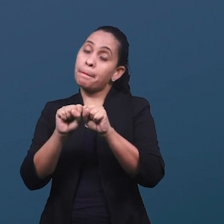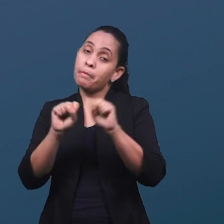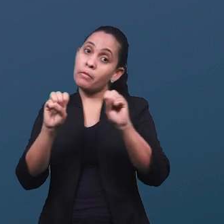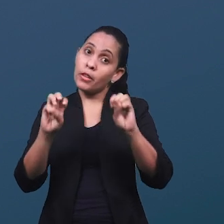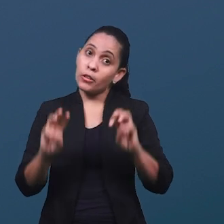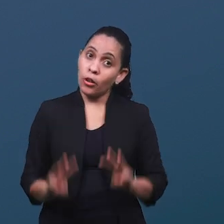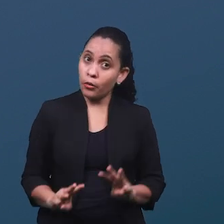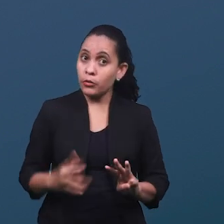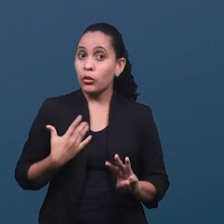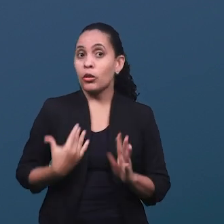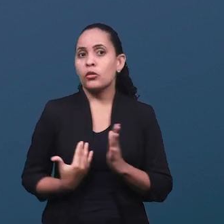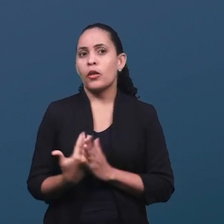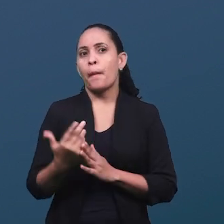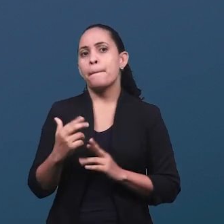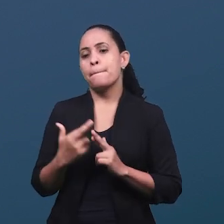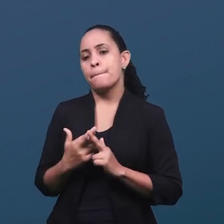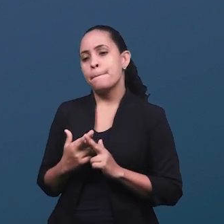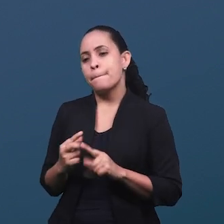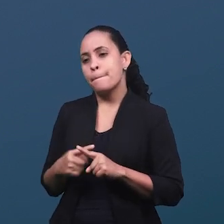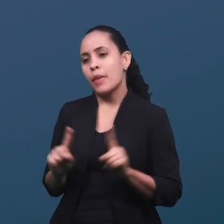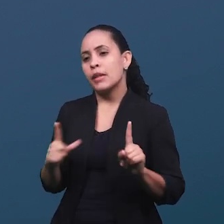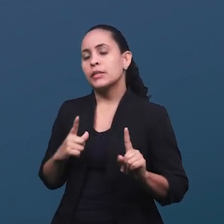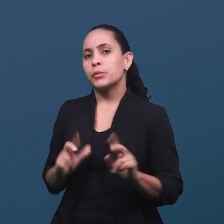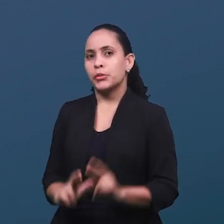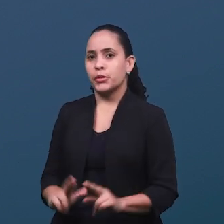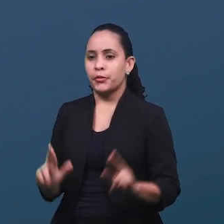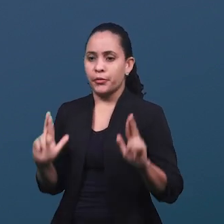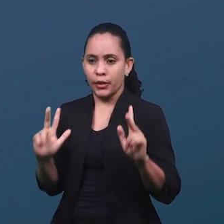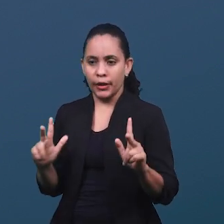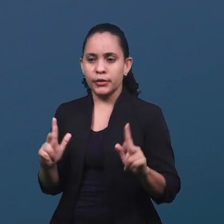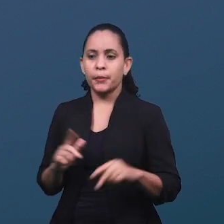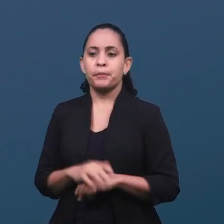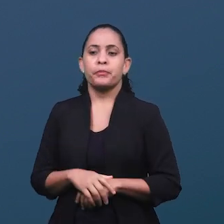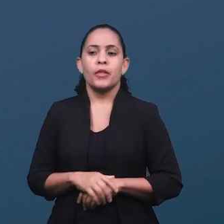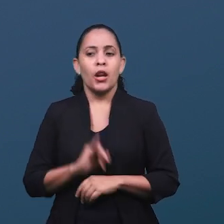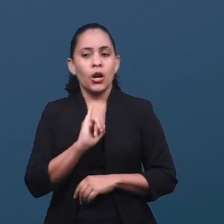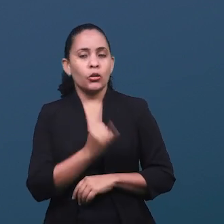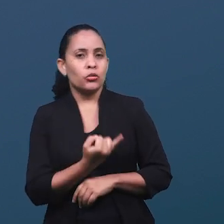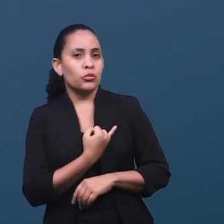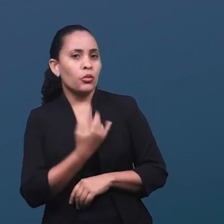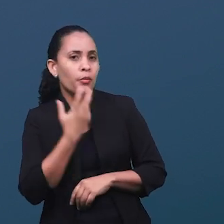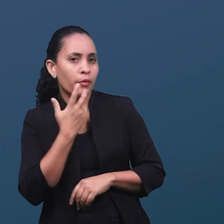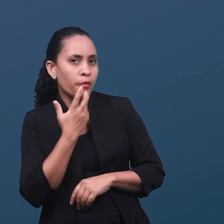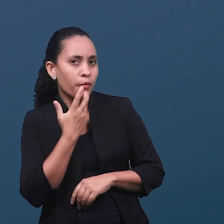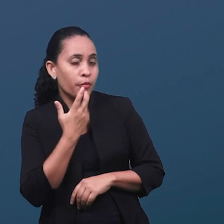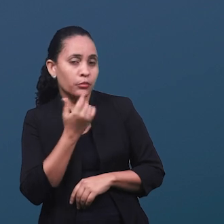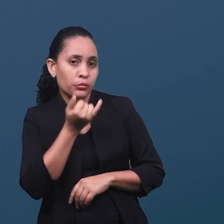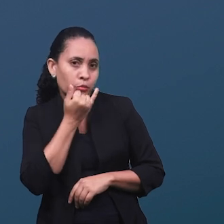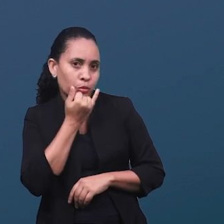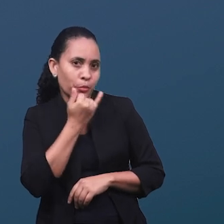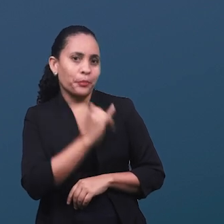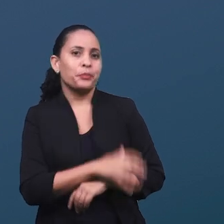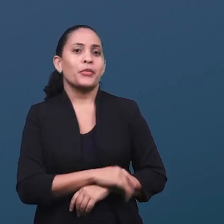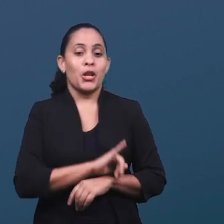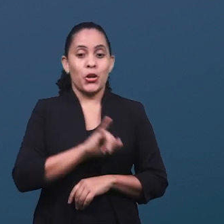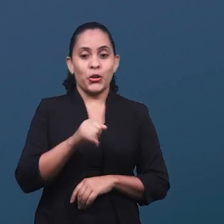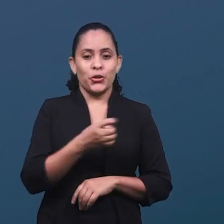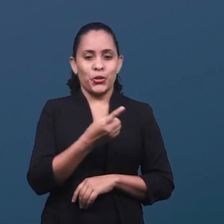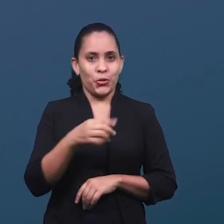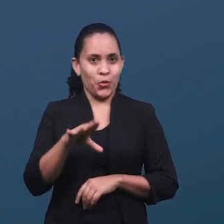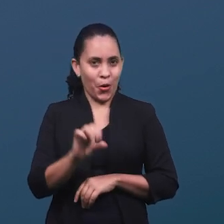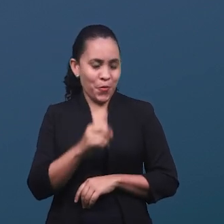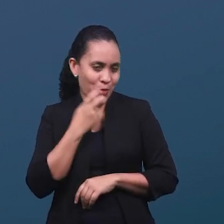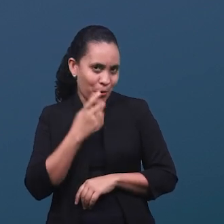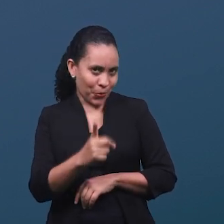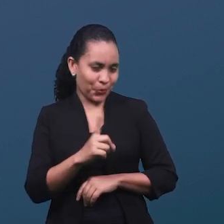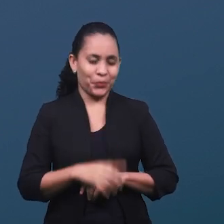falou, já é mais assim, robótica, né, coisas que associam carro autônomo, enfim, esses desenvolvimentos, né, também bem